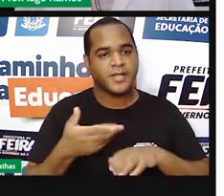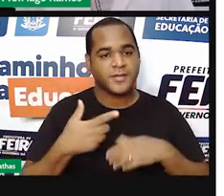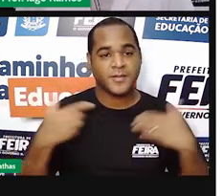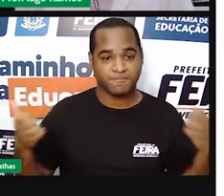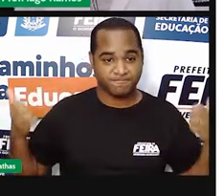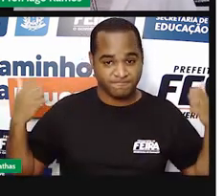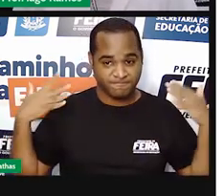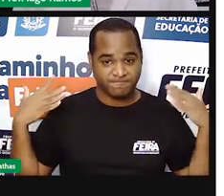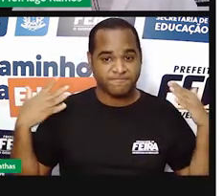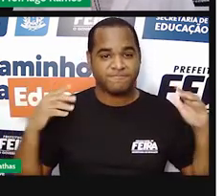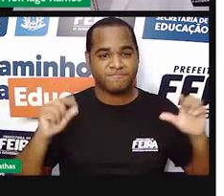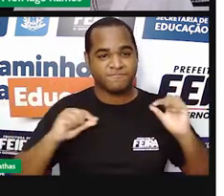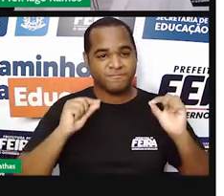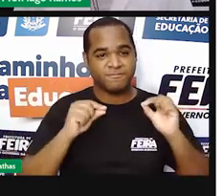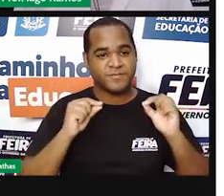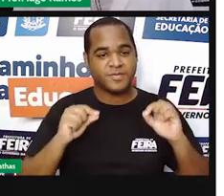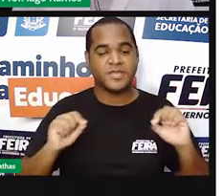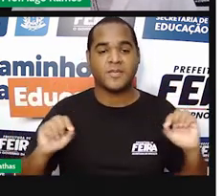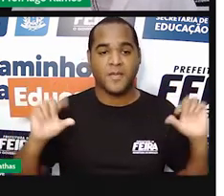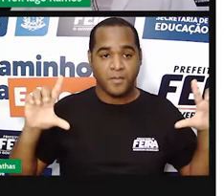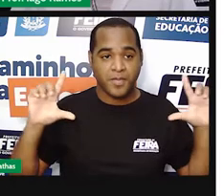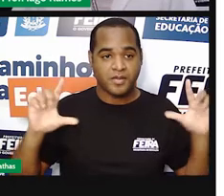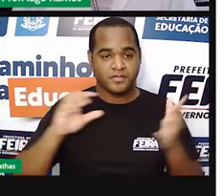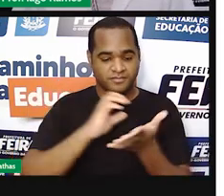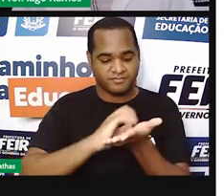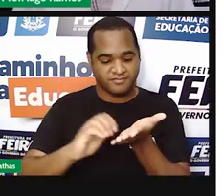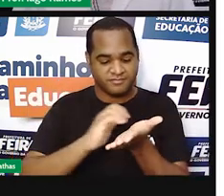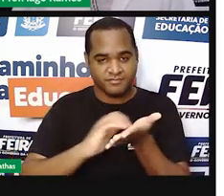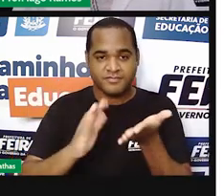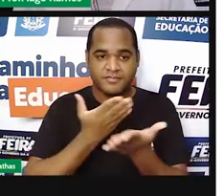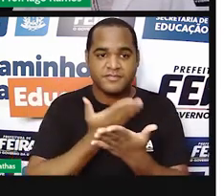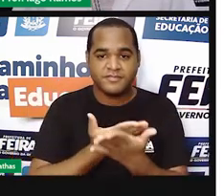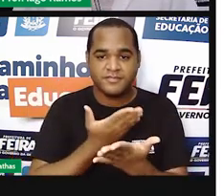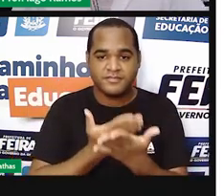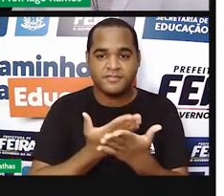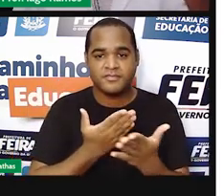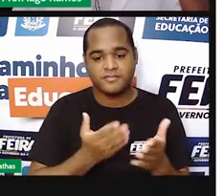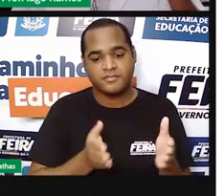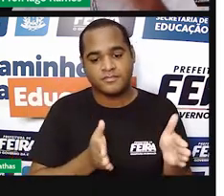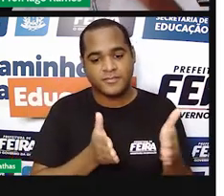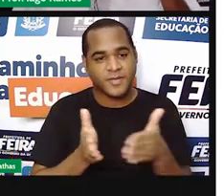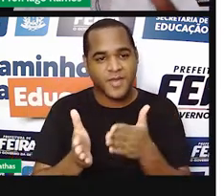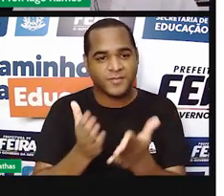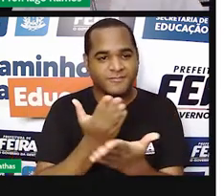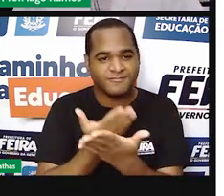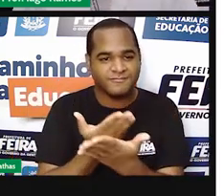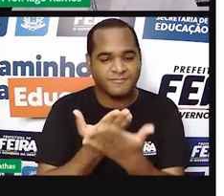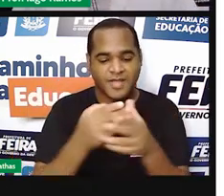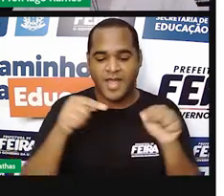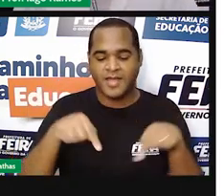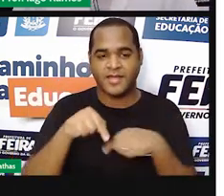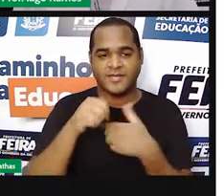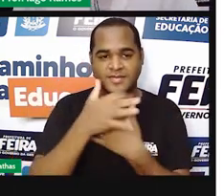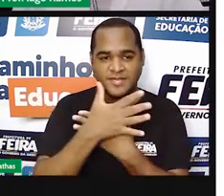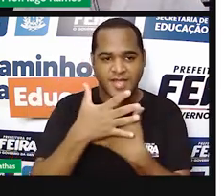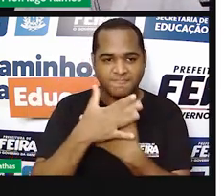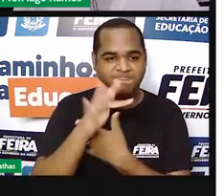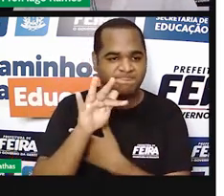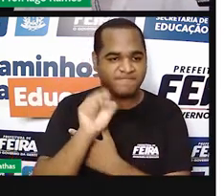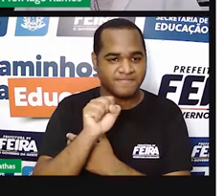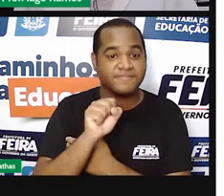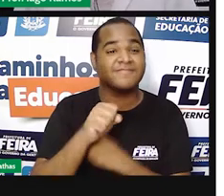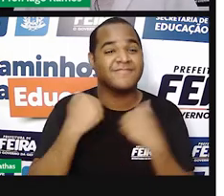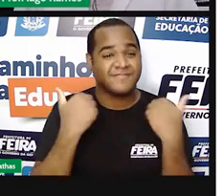se encontra o cartaz da Secretaria Municipal de Educação da nossa querida Feira de Santana